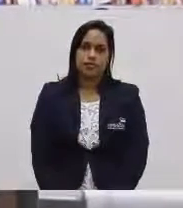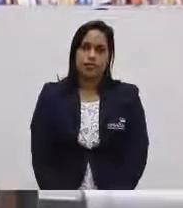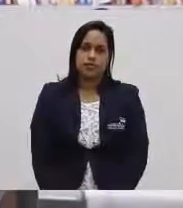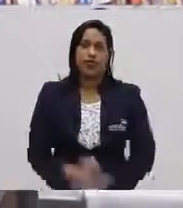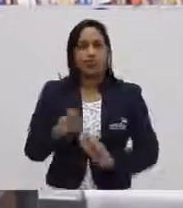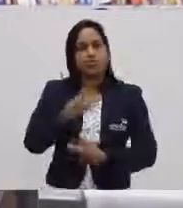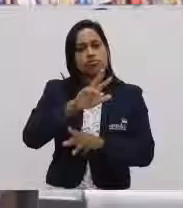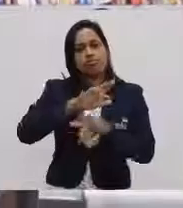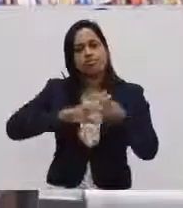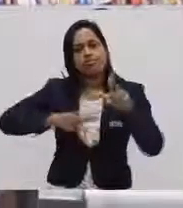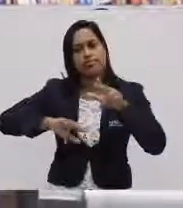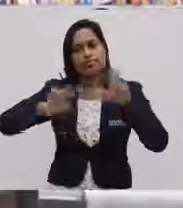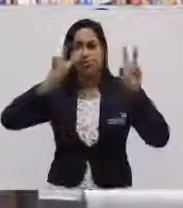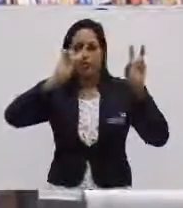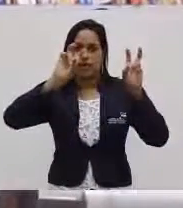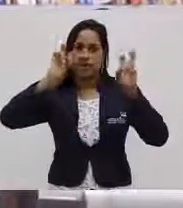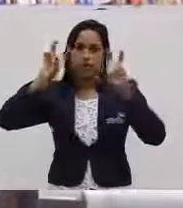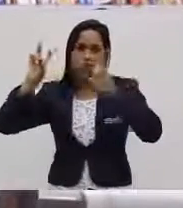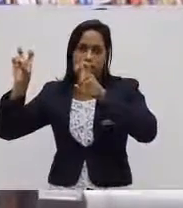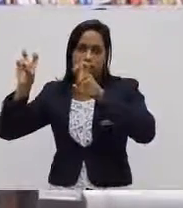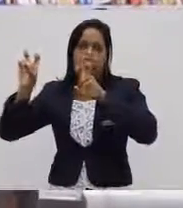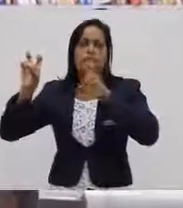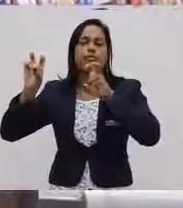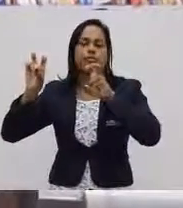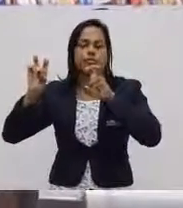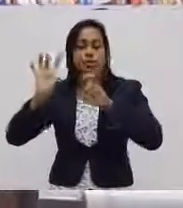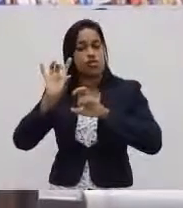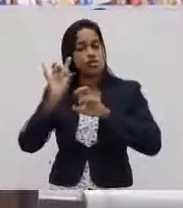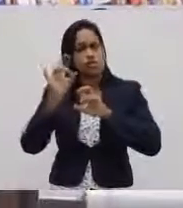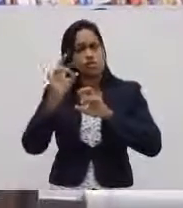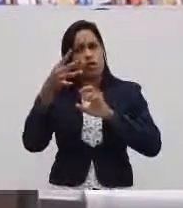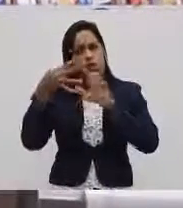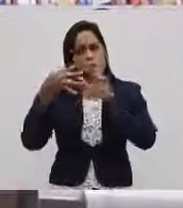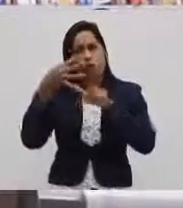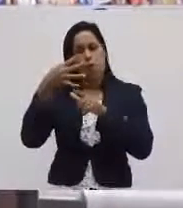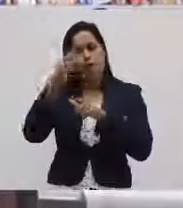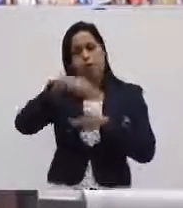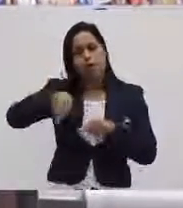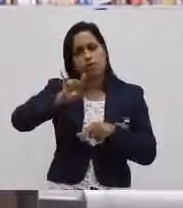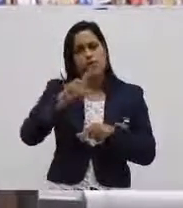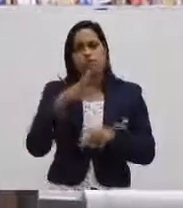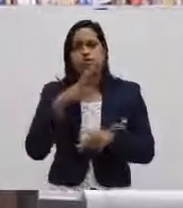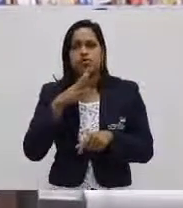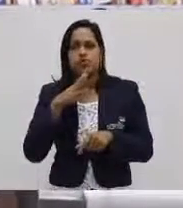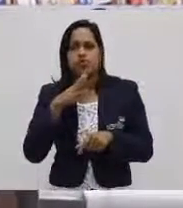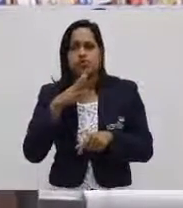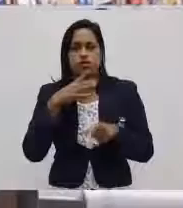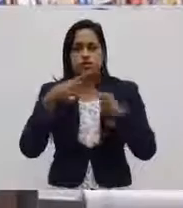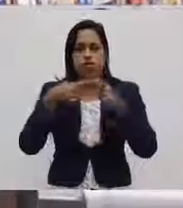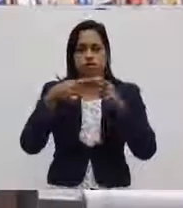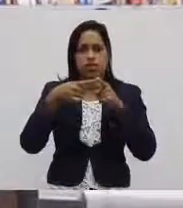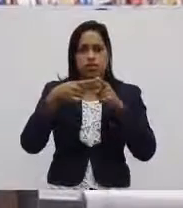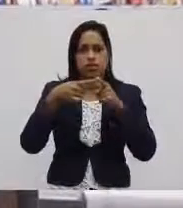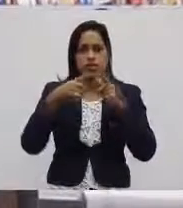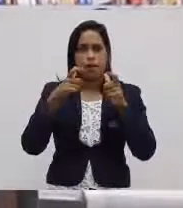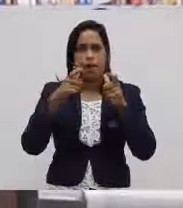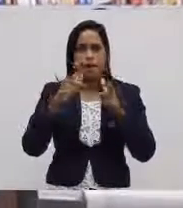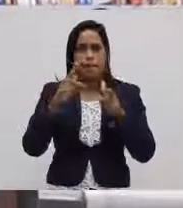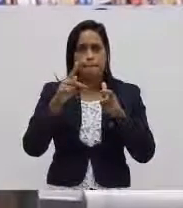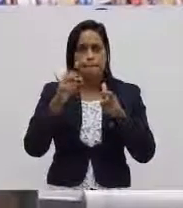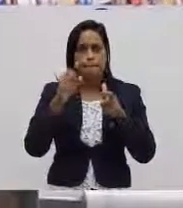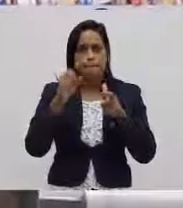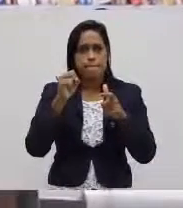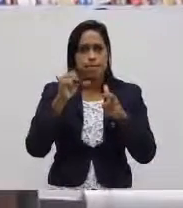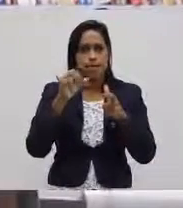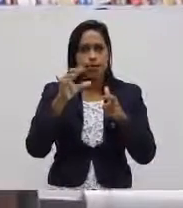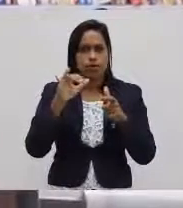São vários os tipos de arranjo físico. Trouxe quatro para vocês mais comuns: arranjo físico posicional,